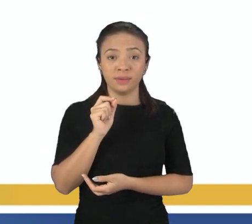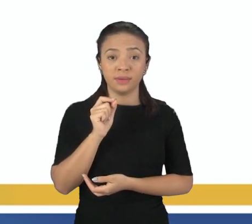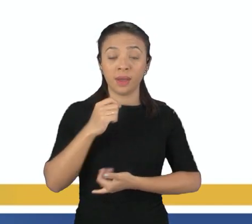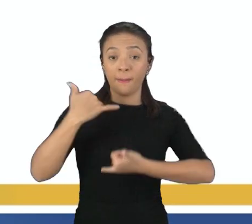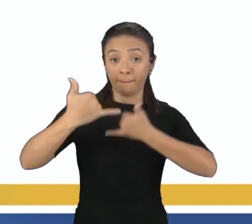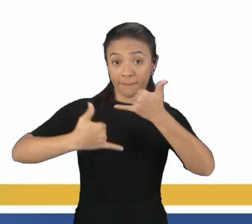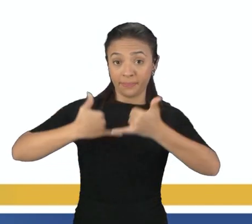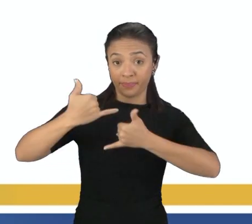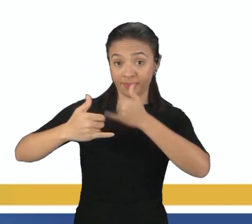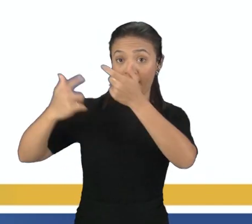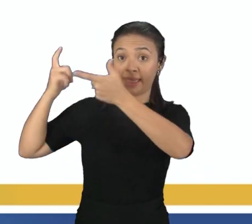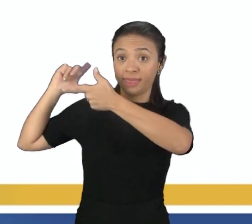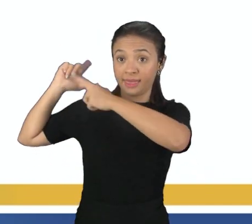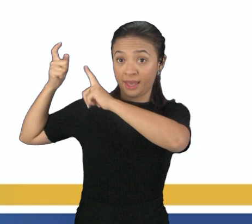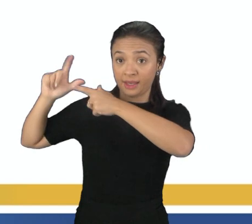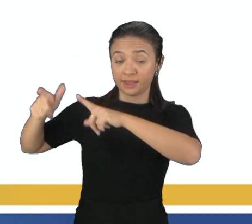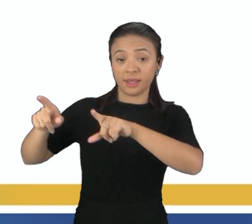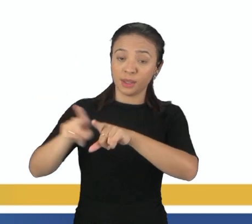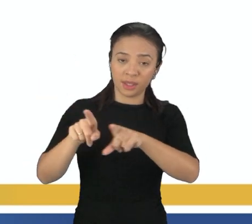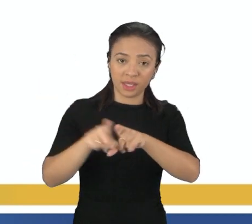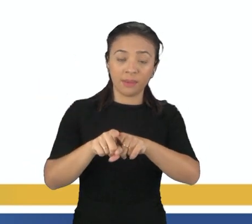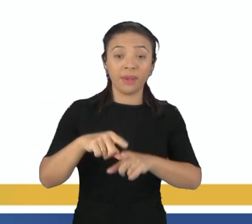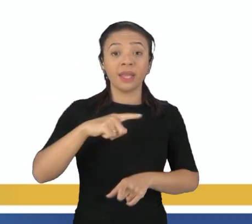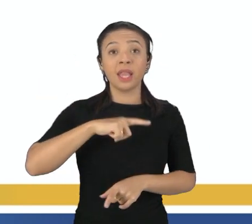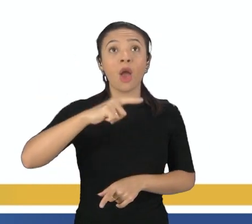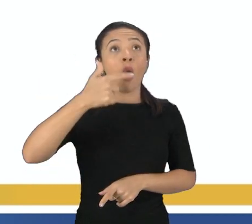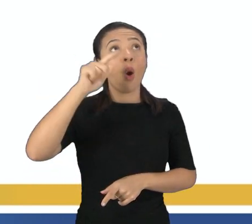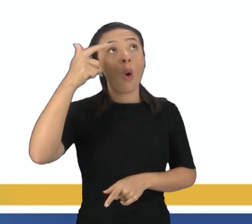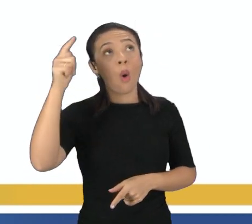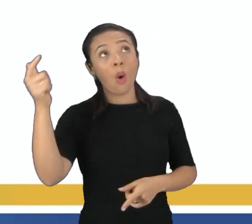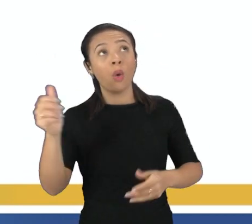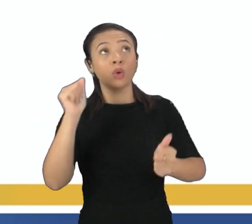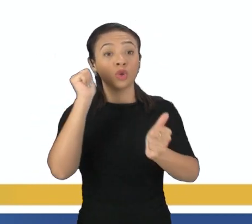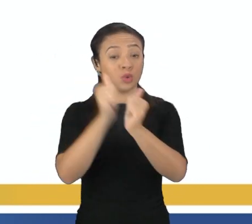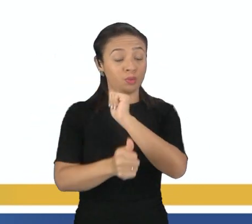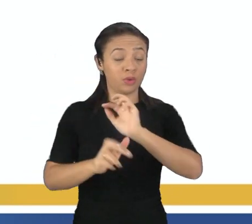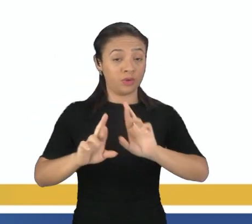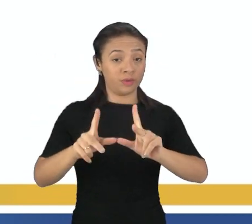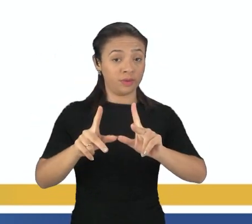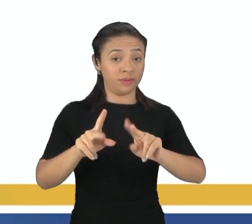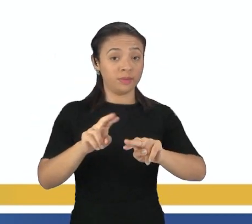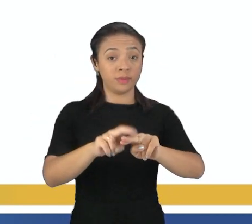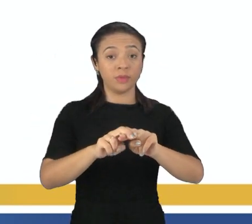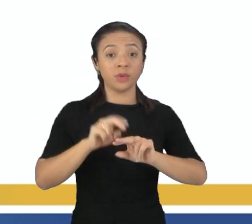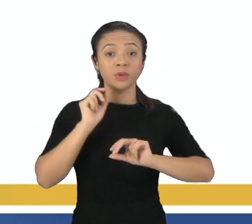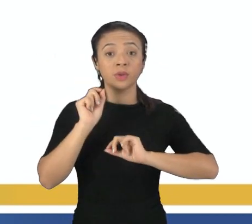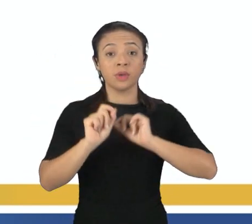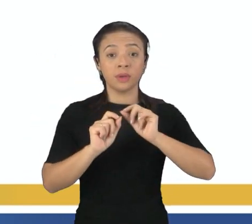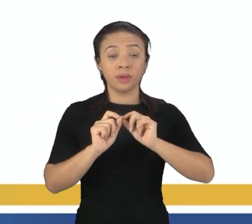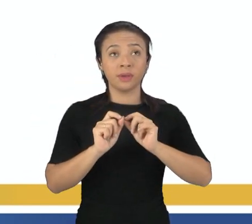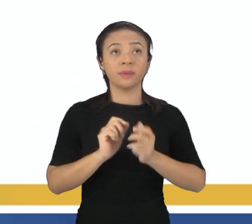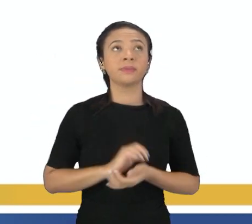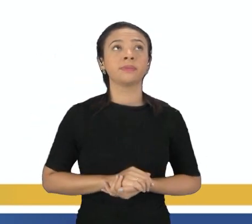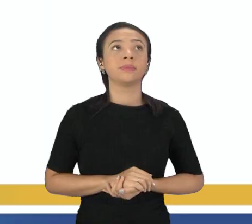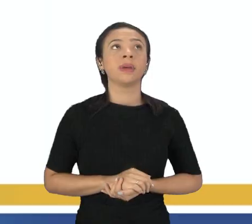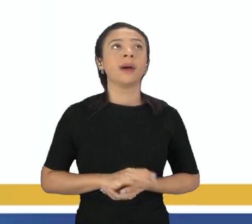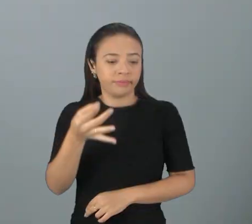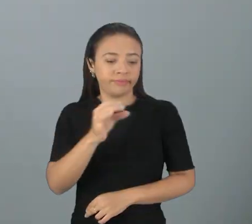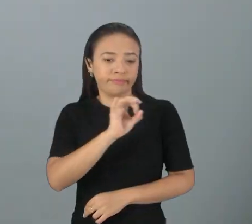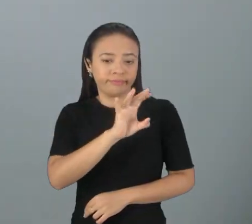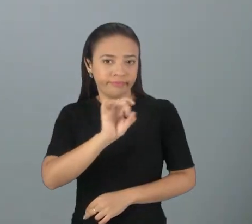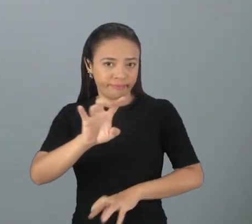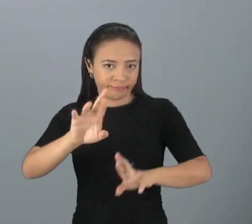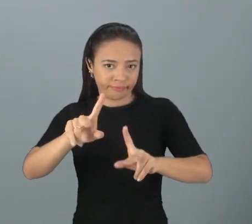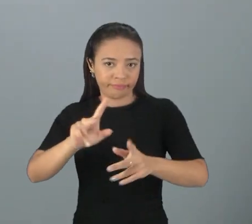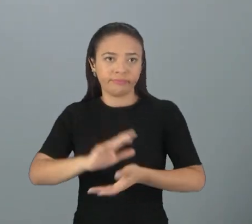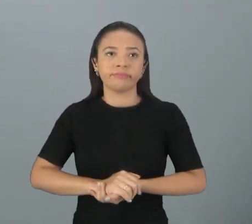os jogos e brincadeiras tradicionais e já existem os esportes, né? Então a gente tem que deixar cada um na sua categoria.